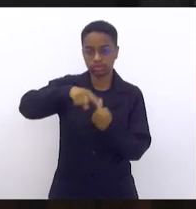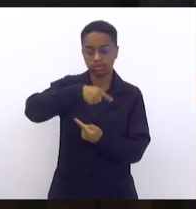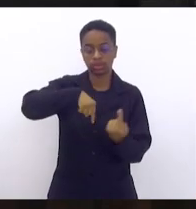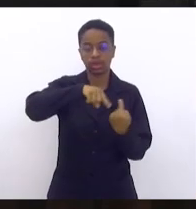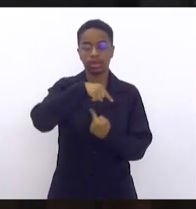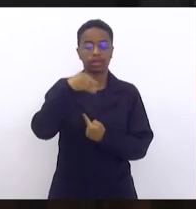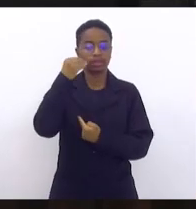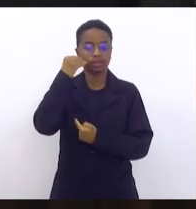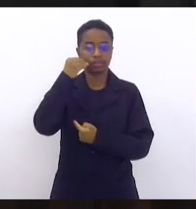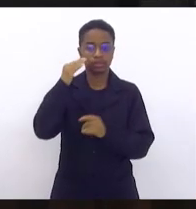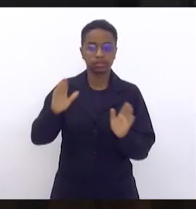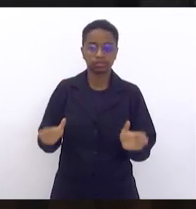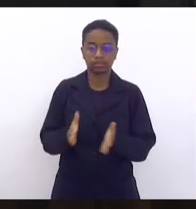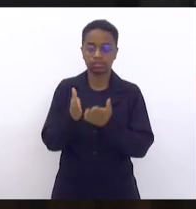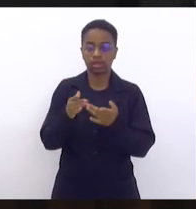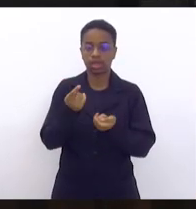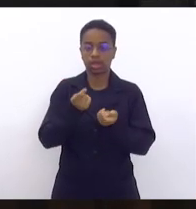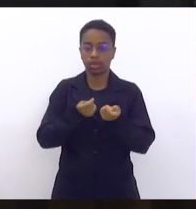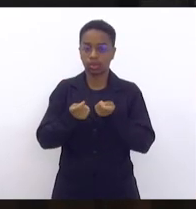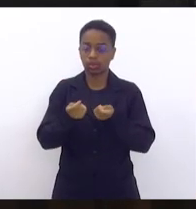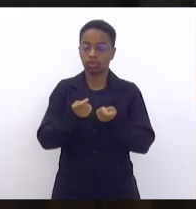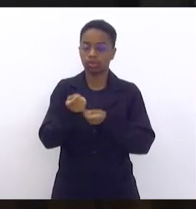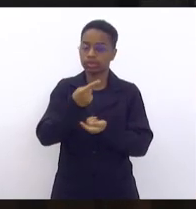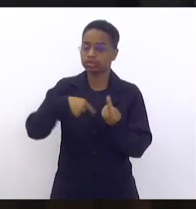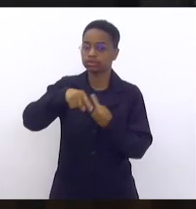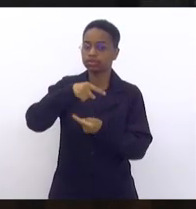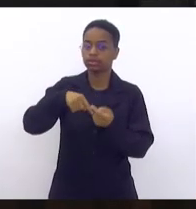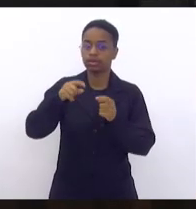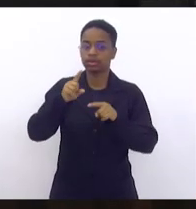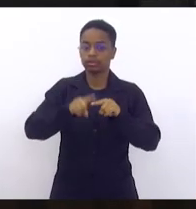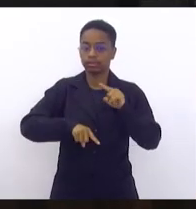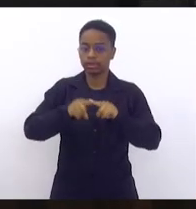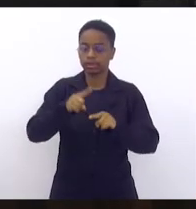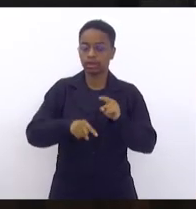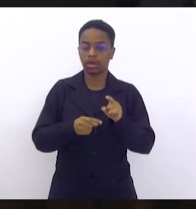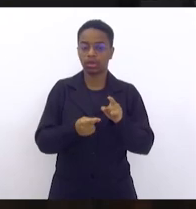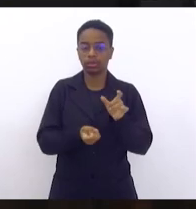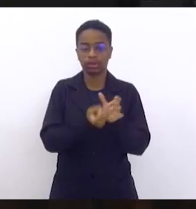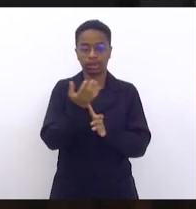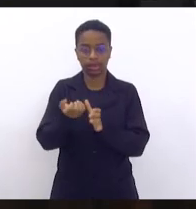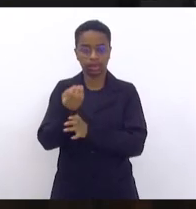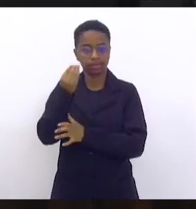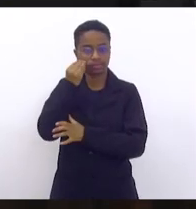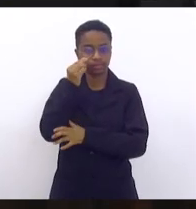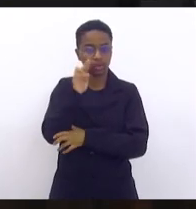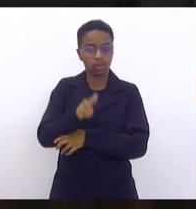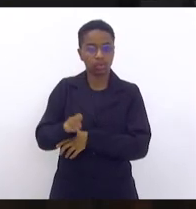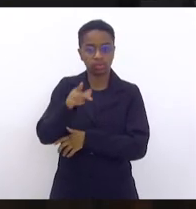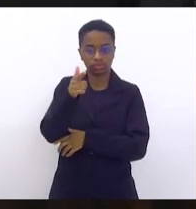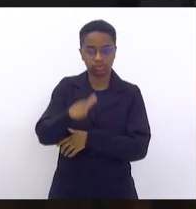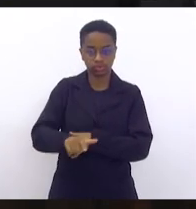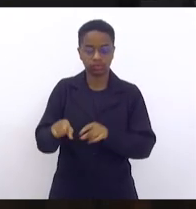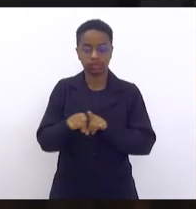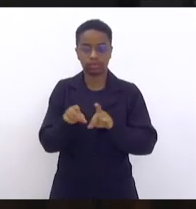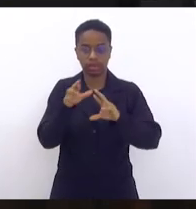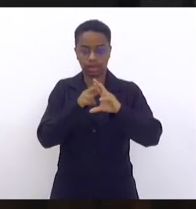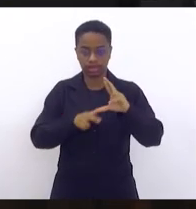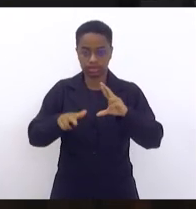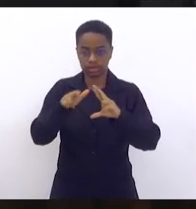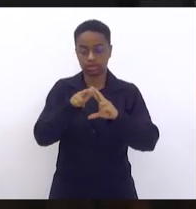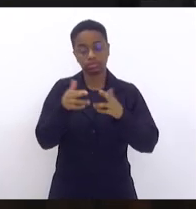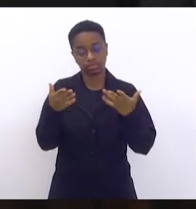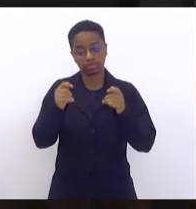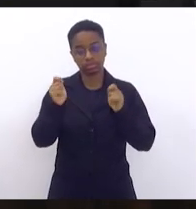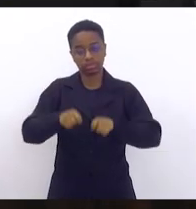uma economia circular em que os produtos são projetados para serem reutilizados e reciclados podem